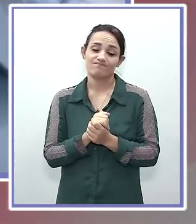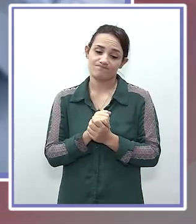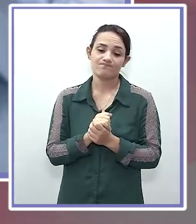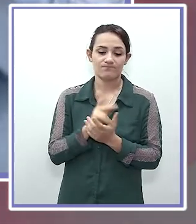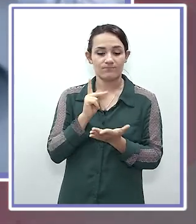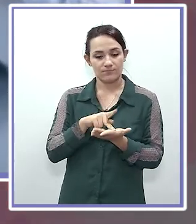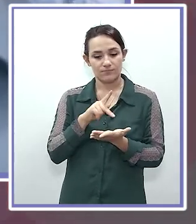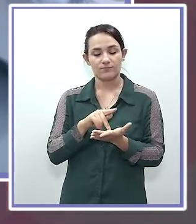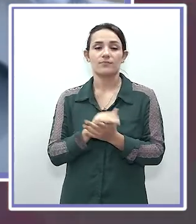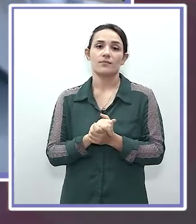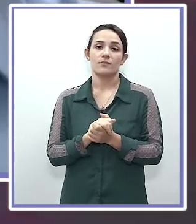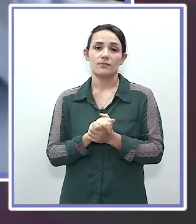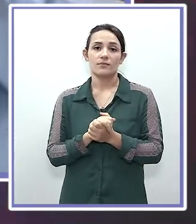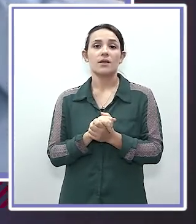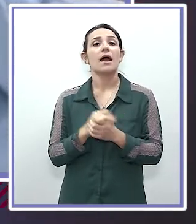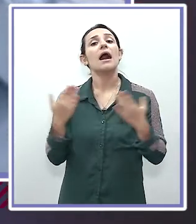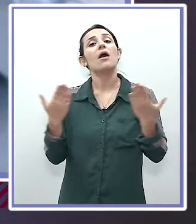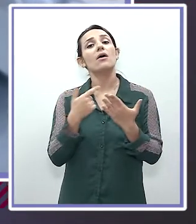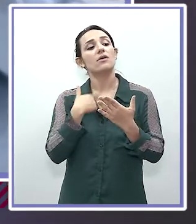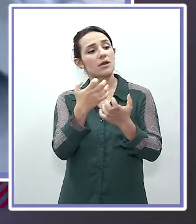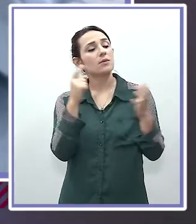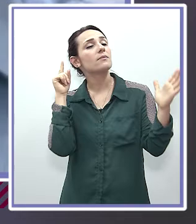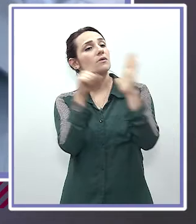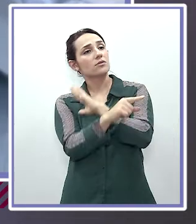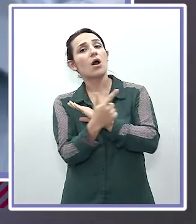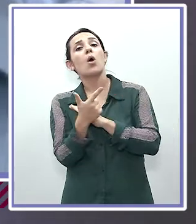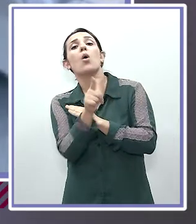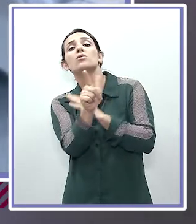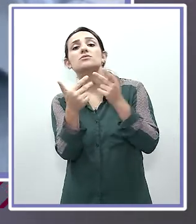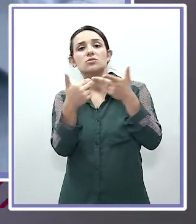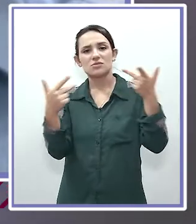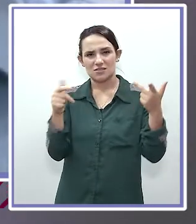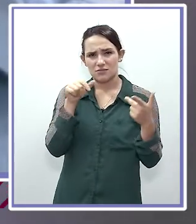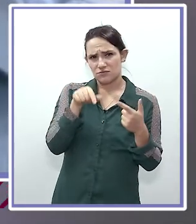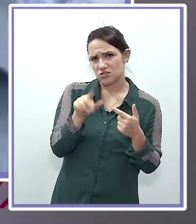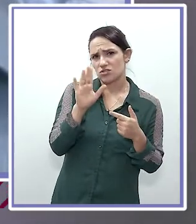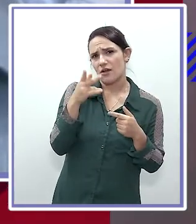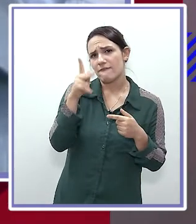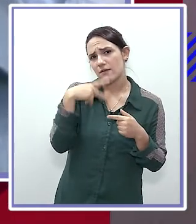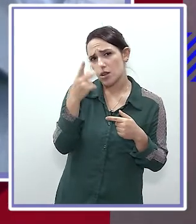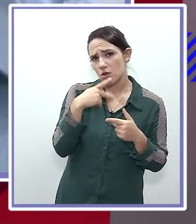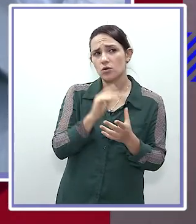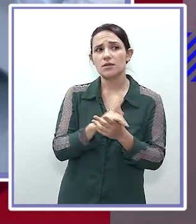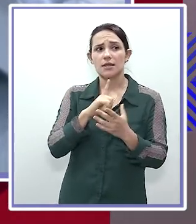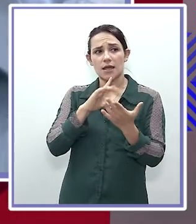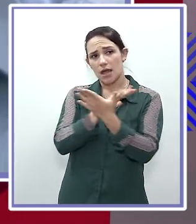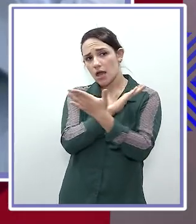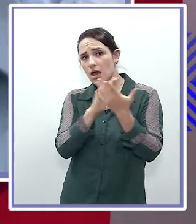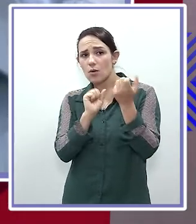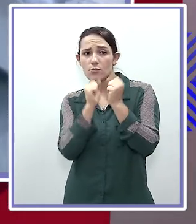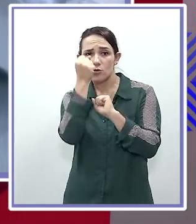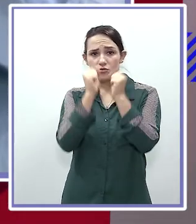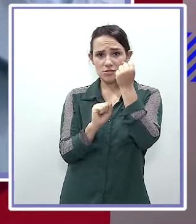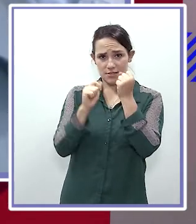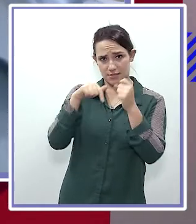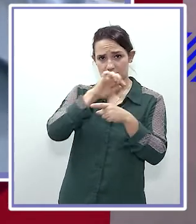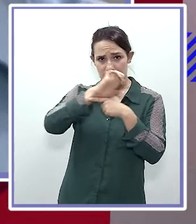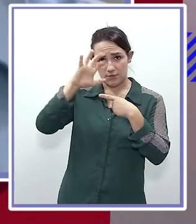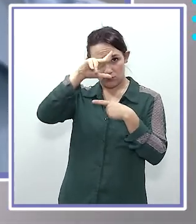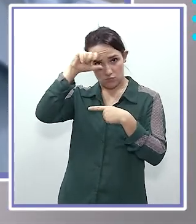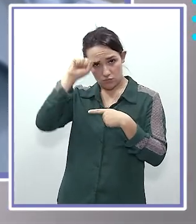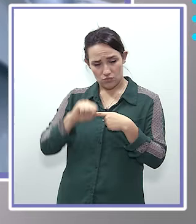Com certeza. Bom, eu queria voltar a outra questão, professor. Eu falei agora há pouco aí das usinas que existem aqui em Mato Grosso do